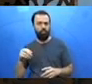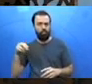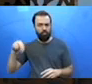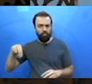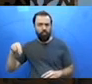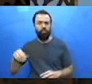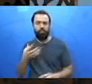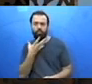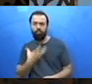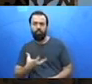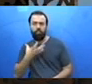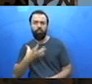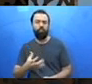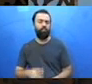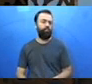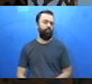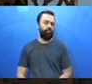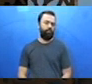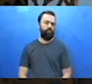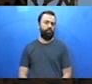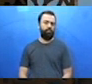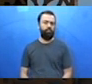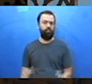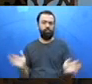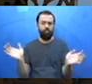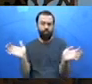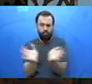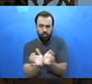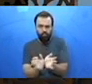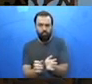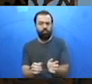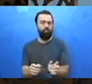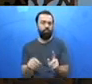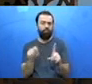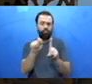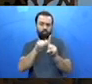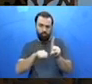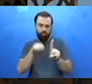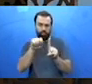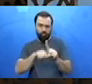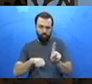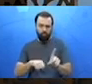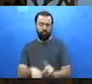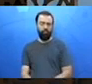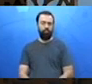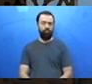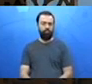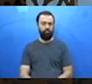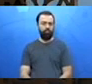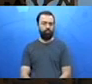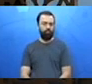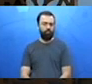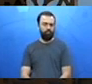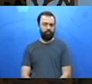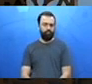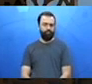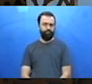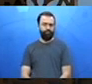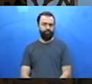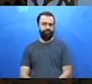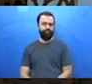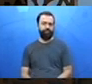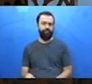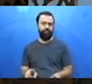novembro e dezembro. Então, isso seria um conjunto, né, dos meses. E a gente